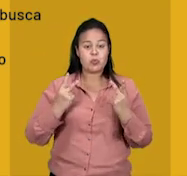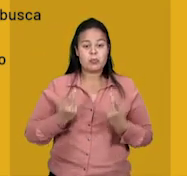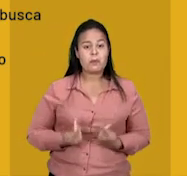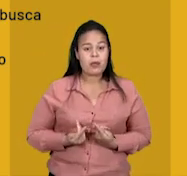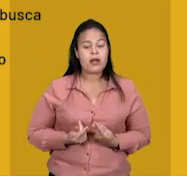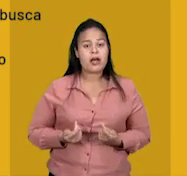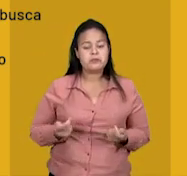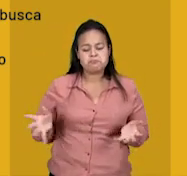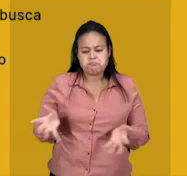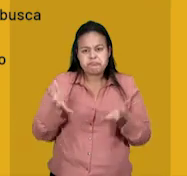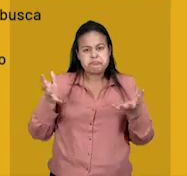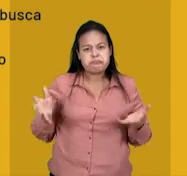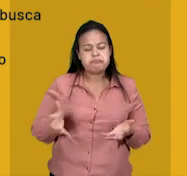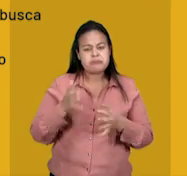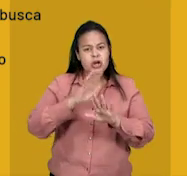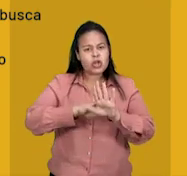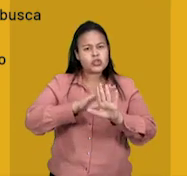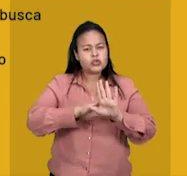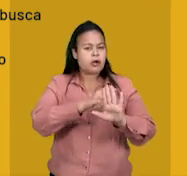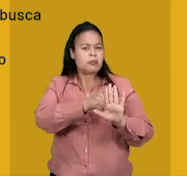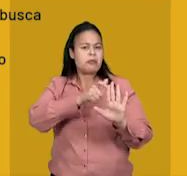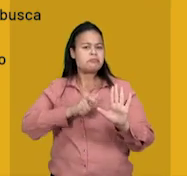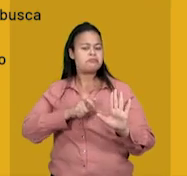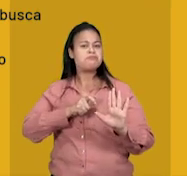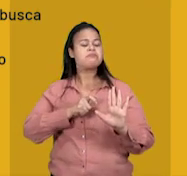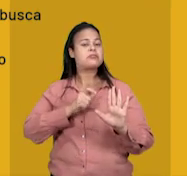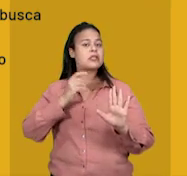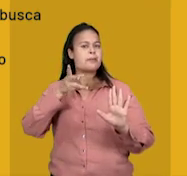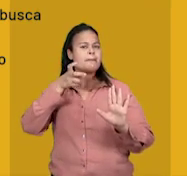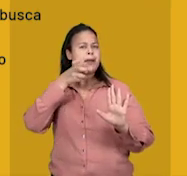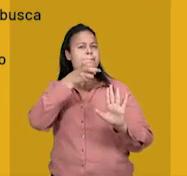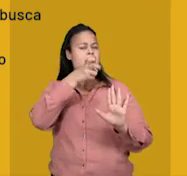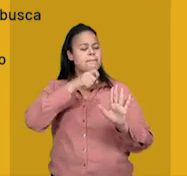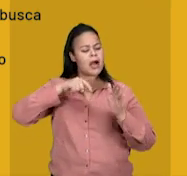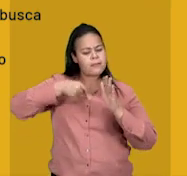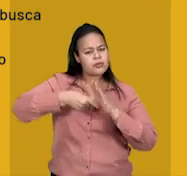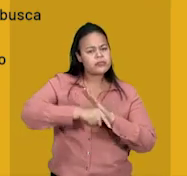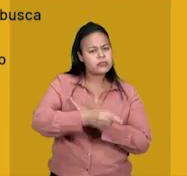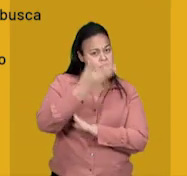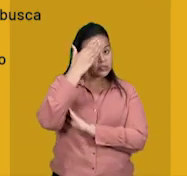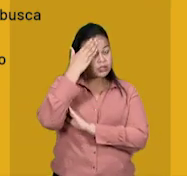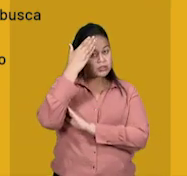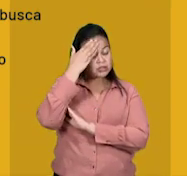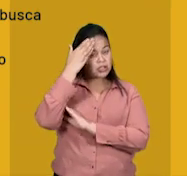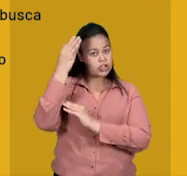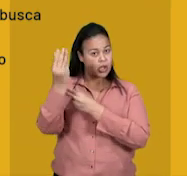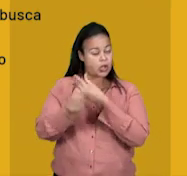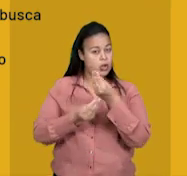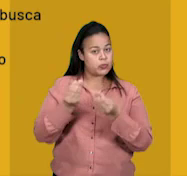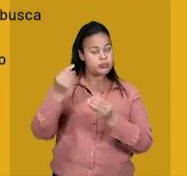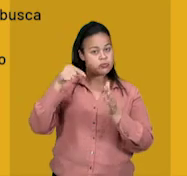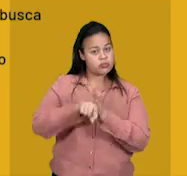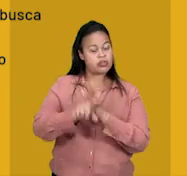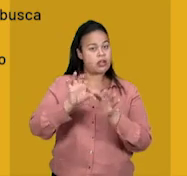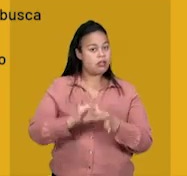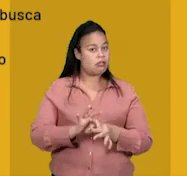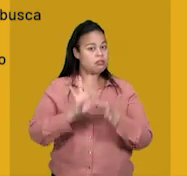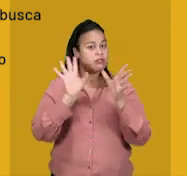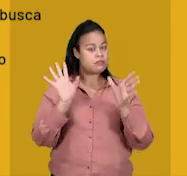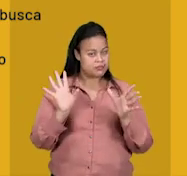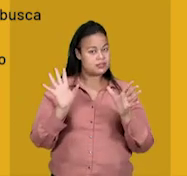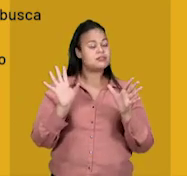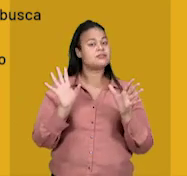sua subjetividade e busca compreender e aprofundar mais sobre a questão da liberdade